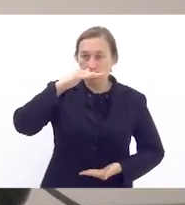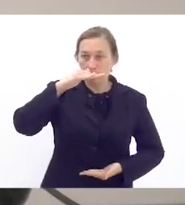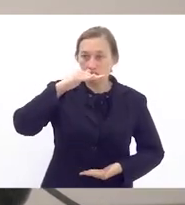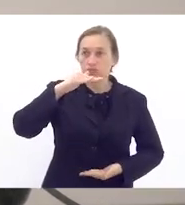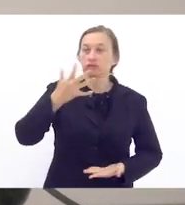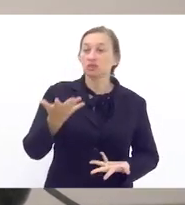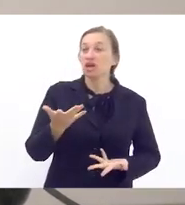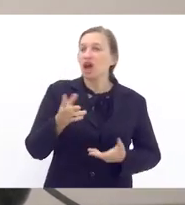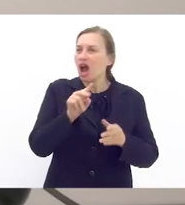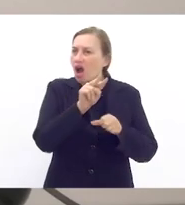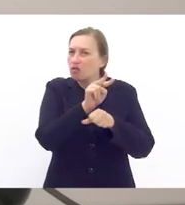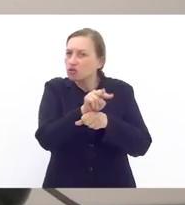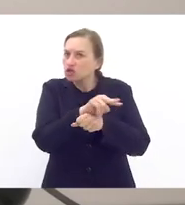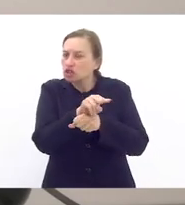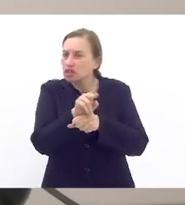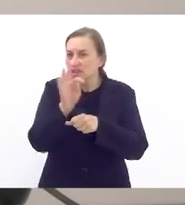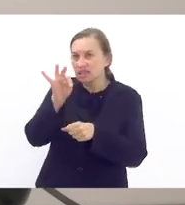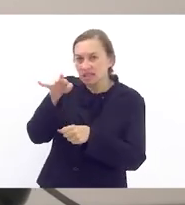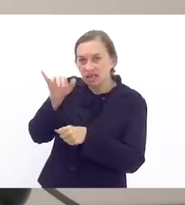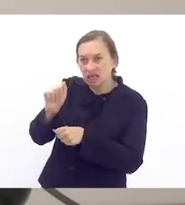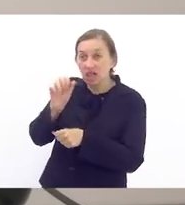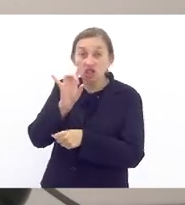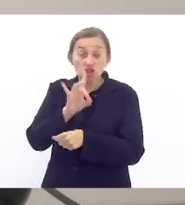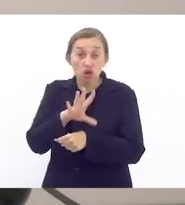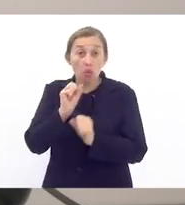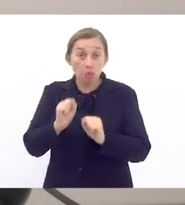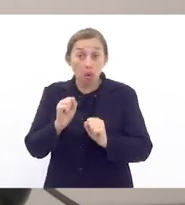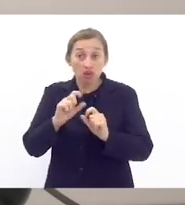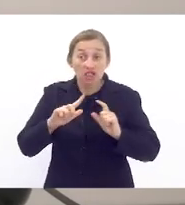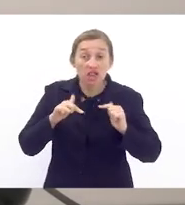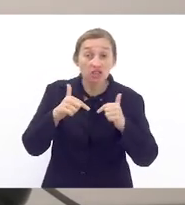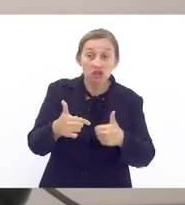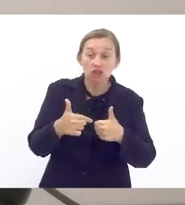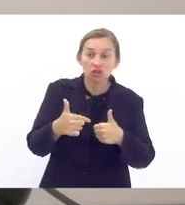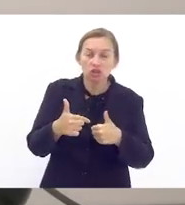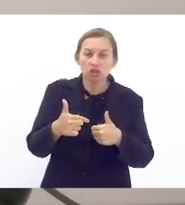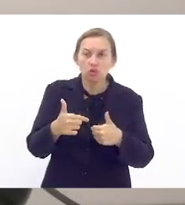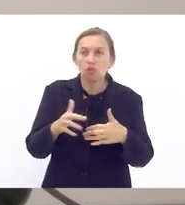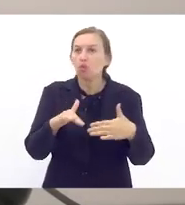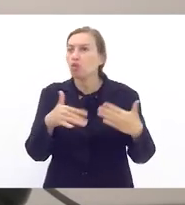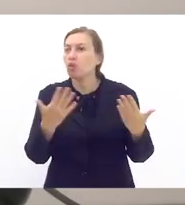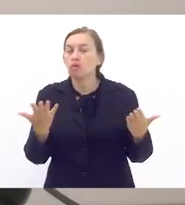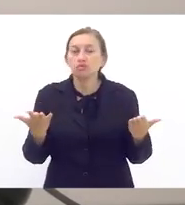A vigilância sanitária ela só pode funcionar quando